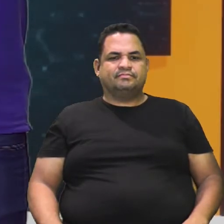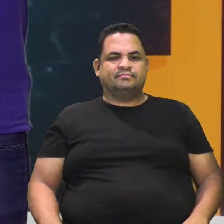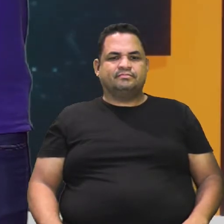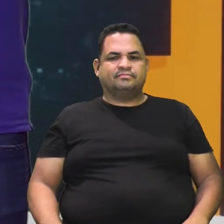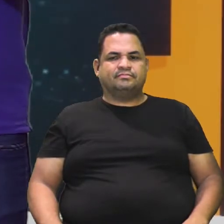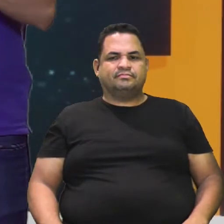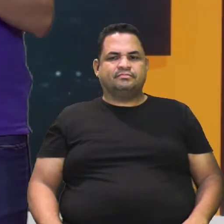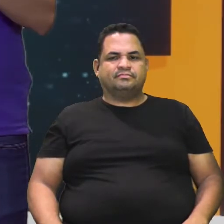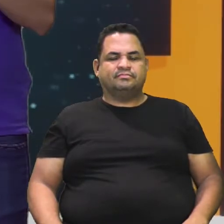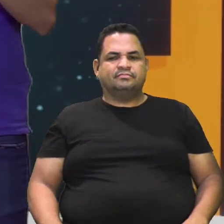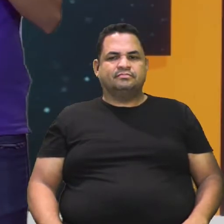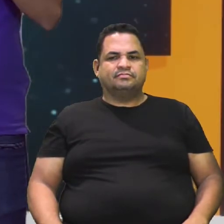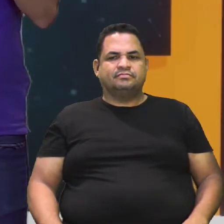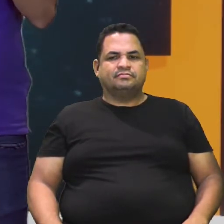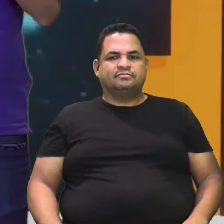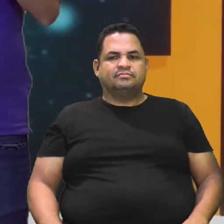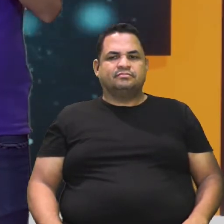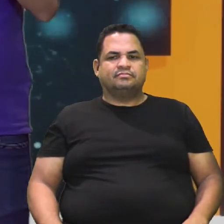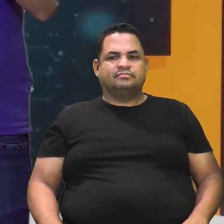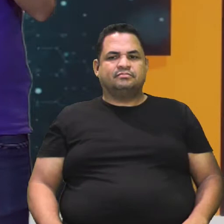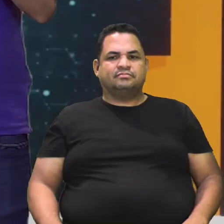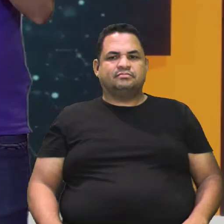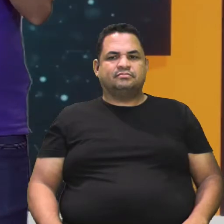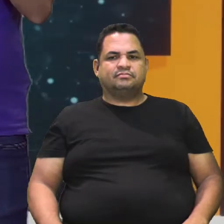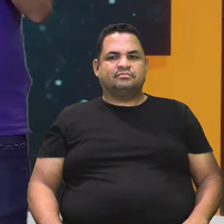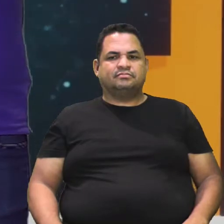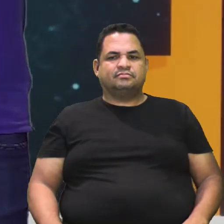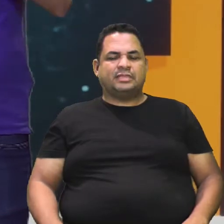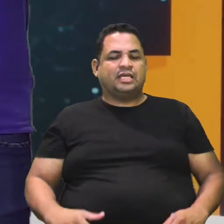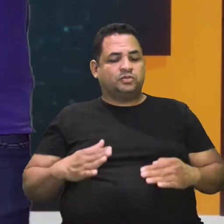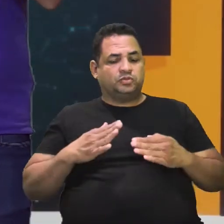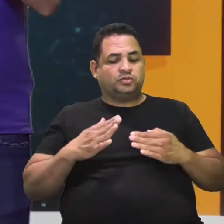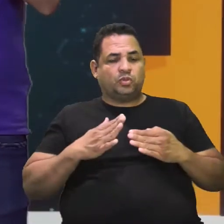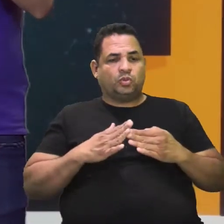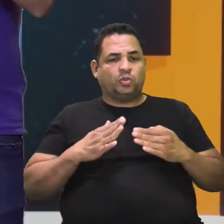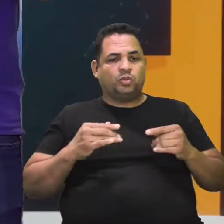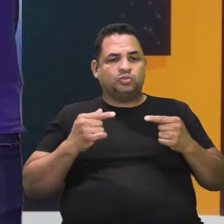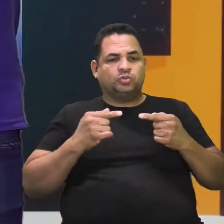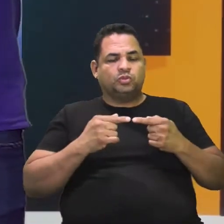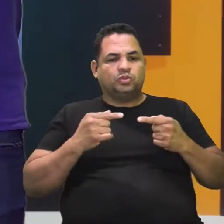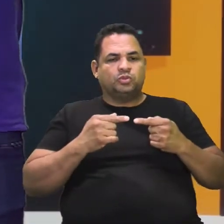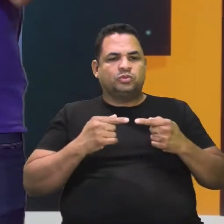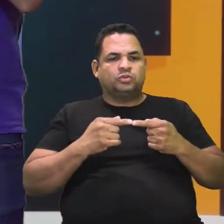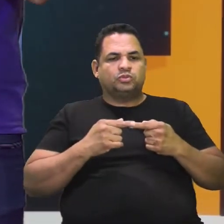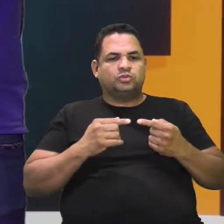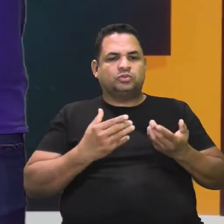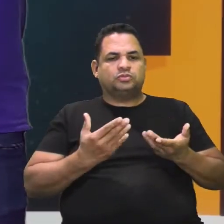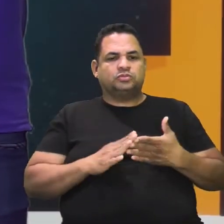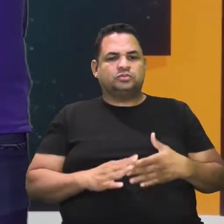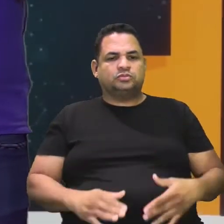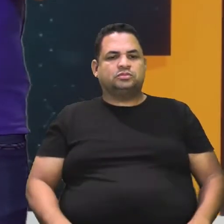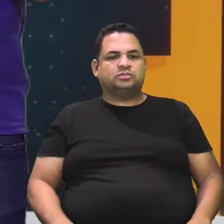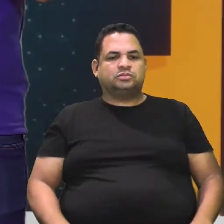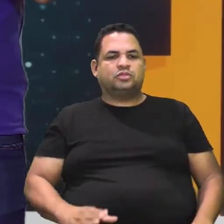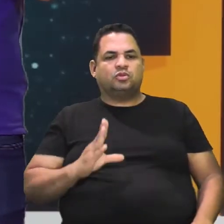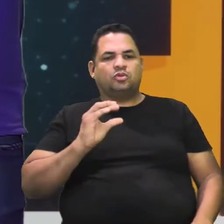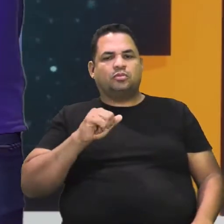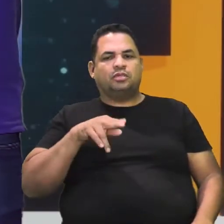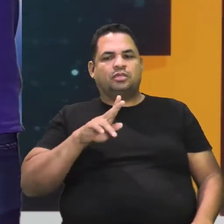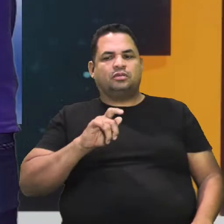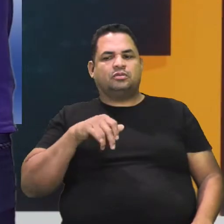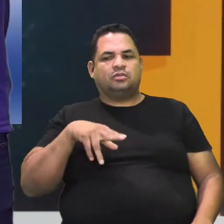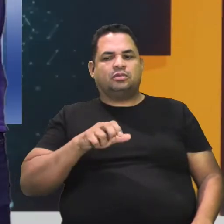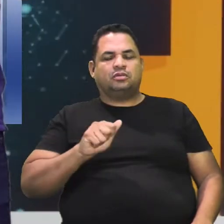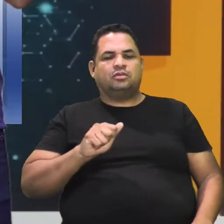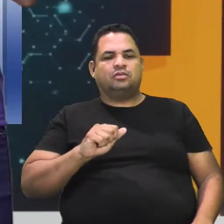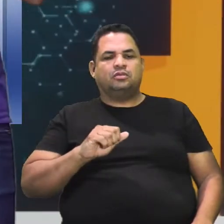é paralela. Mas e se ela tocou aqui? Também não vai ser, porque a reta vai passar aqui. Eu acho que ou é oblíqua ou é perpendicular. E